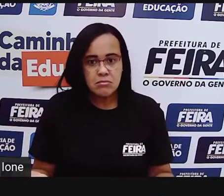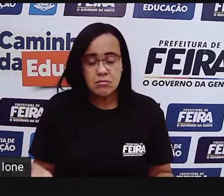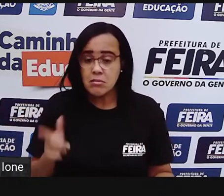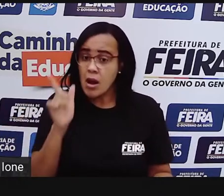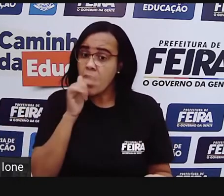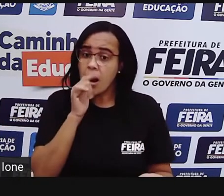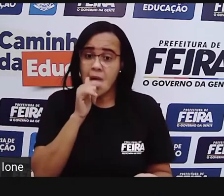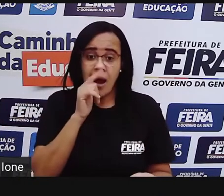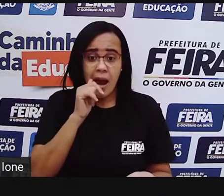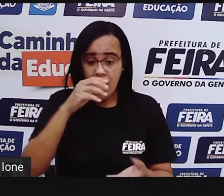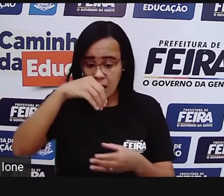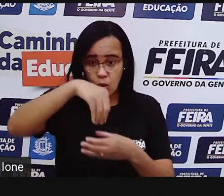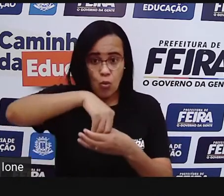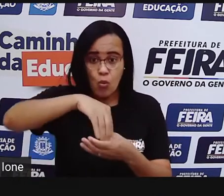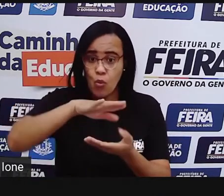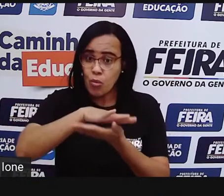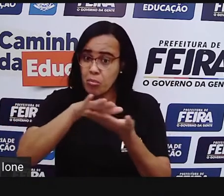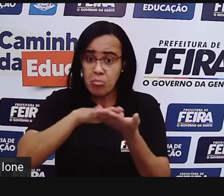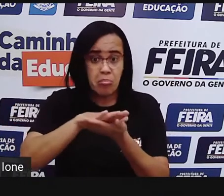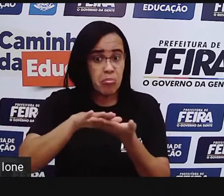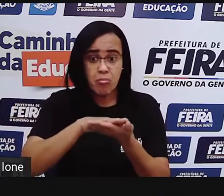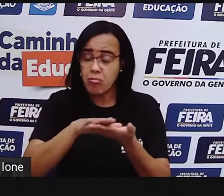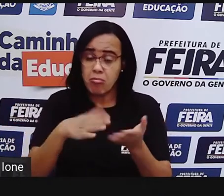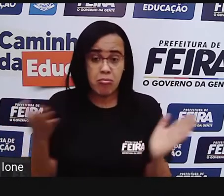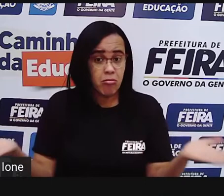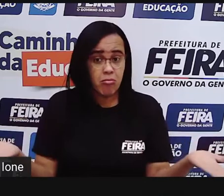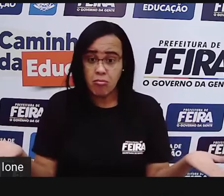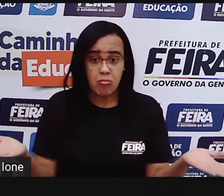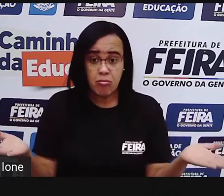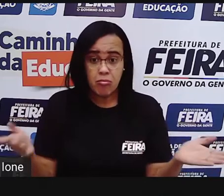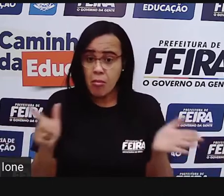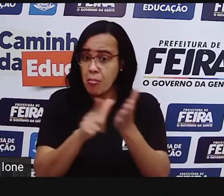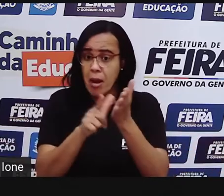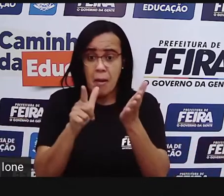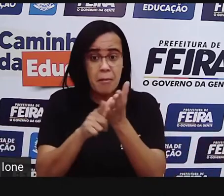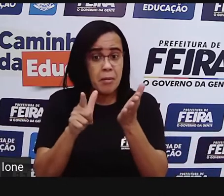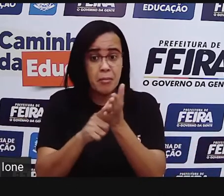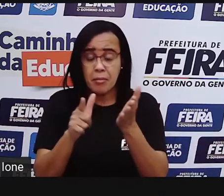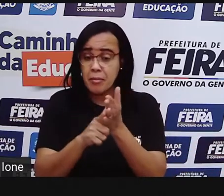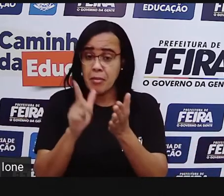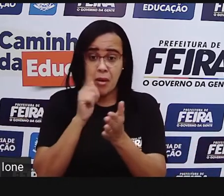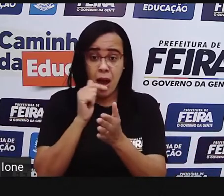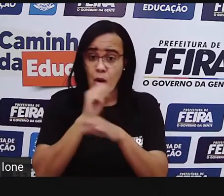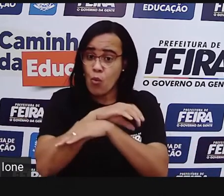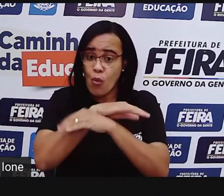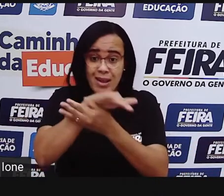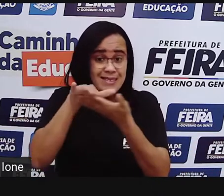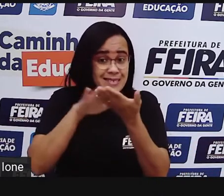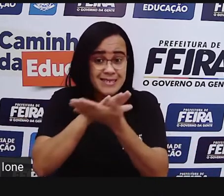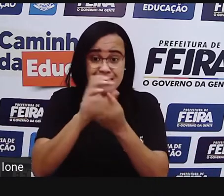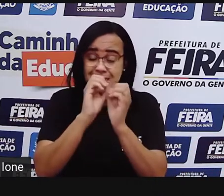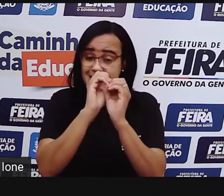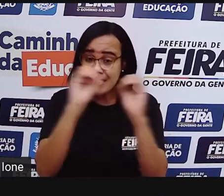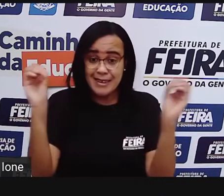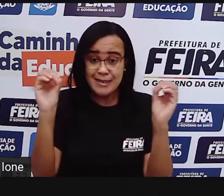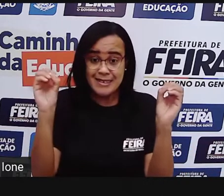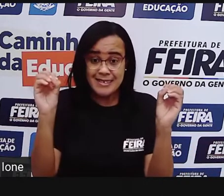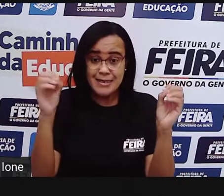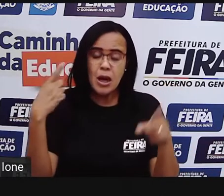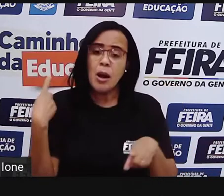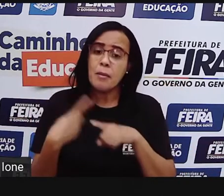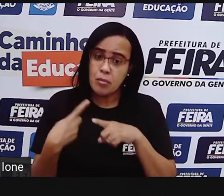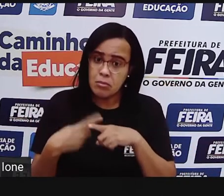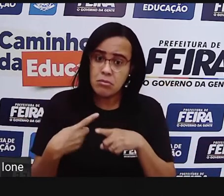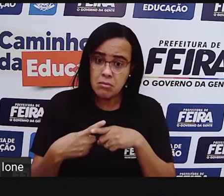a água, ele não molha. A água não molha a folha de papel que está dentro do copo. É, por quê? Porque